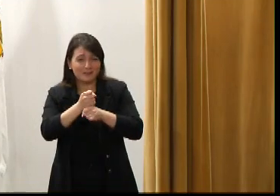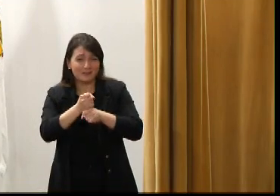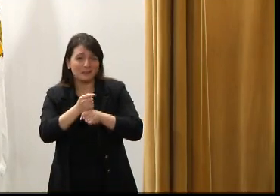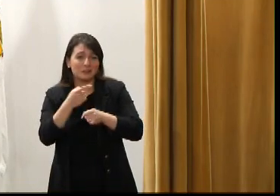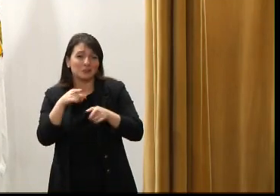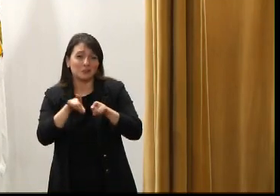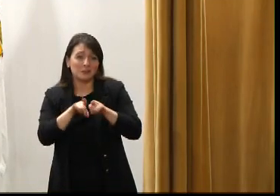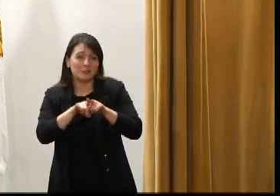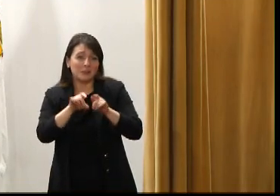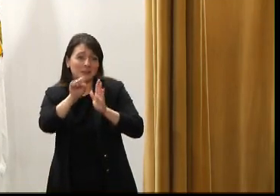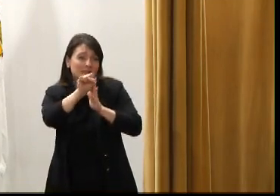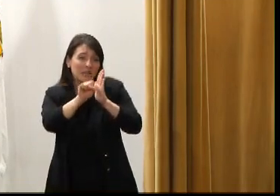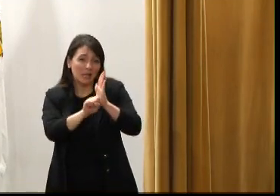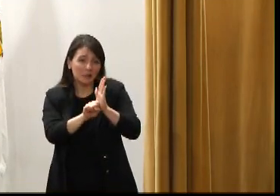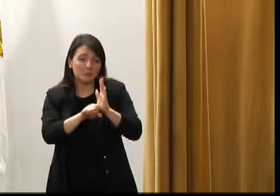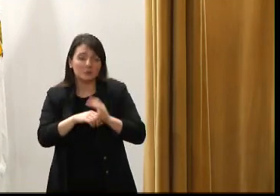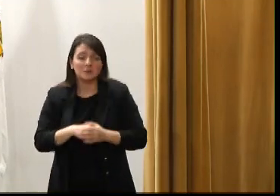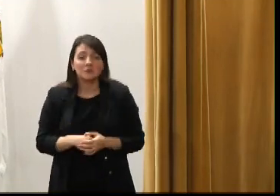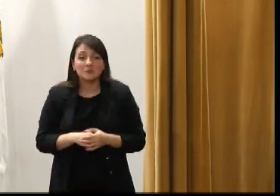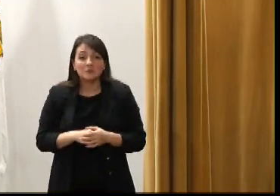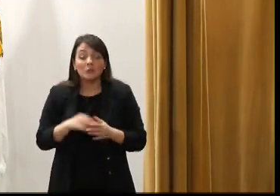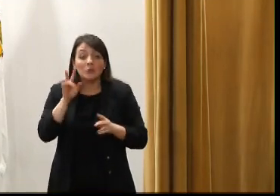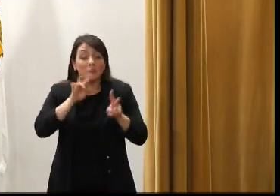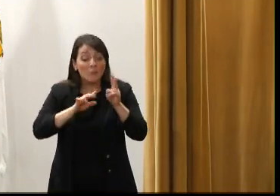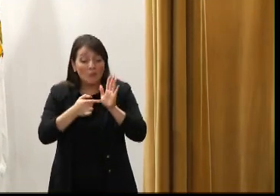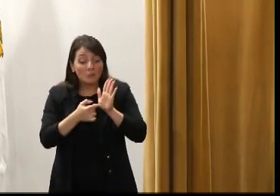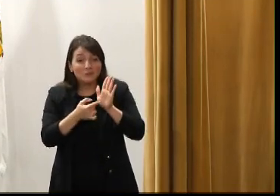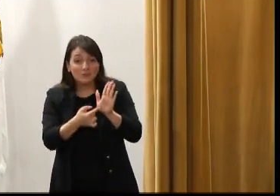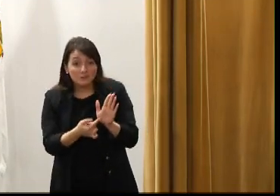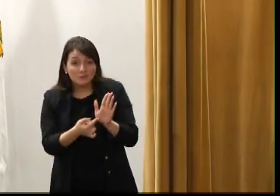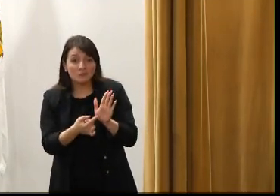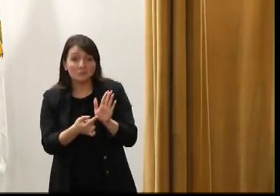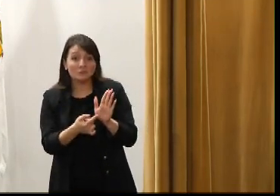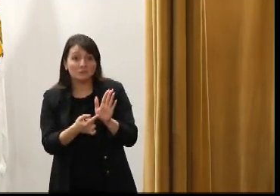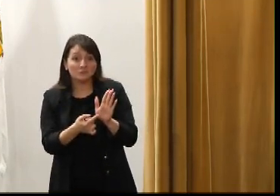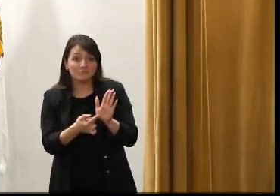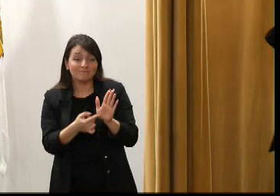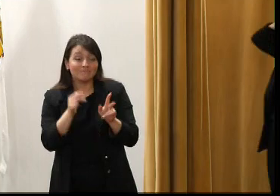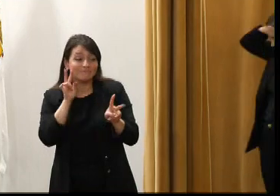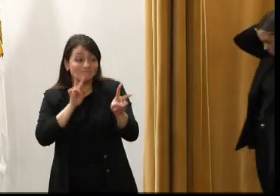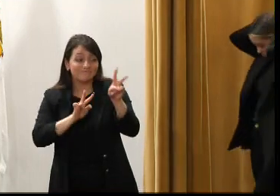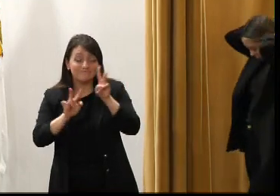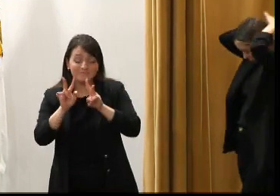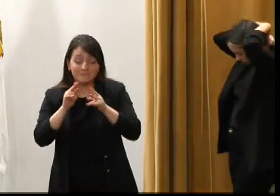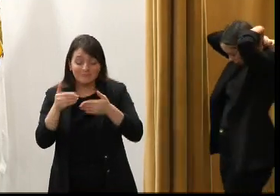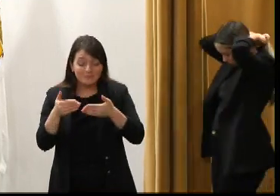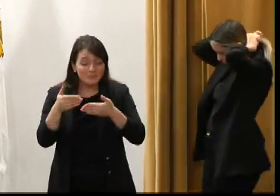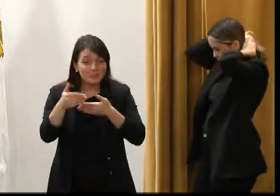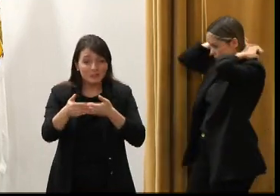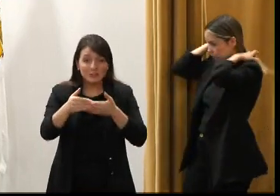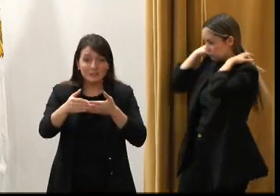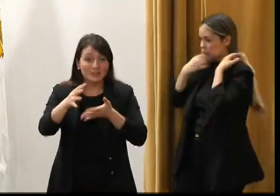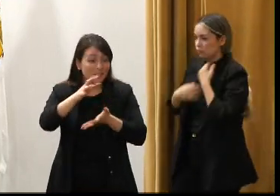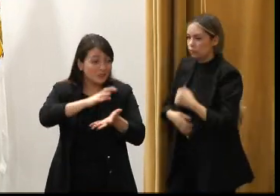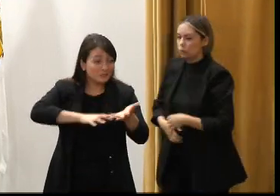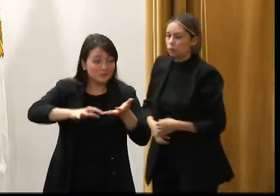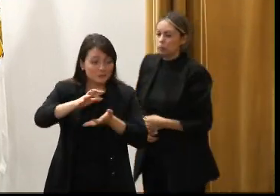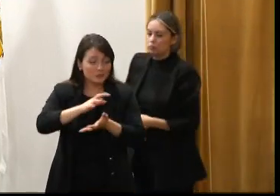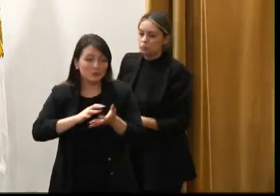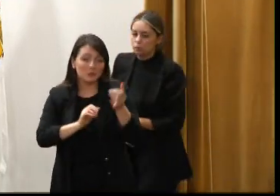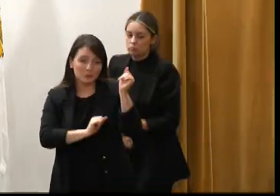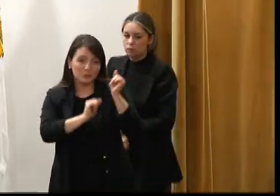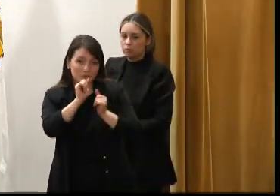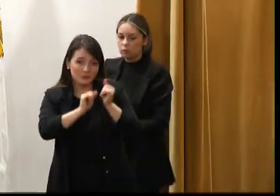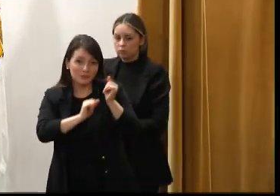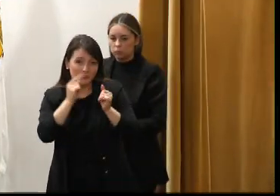séculos, mostrando visivelmente que eu tenho, a partir da Revolução Industrial,